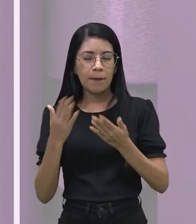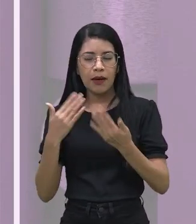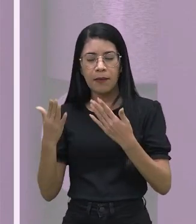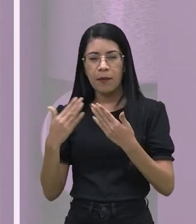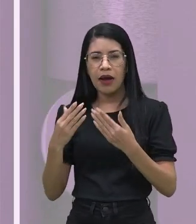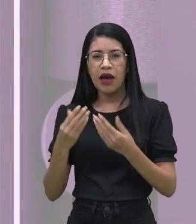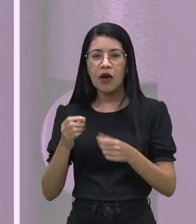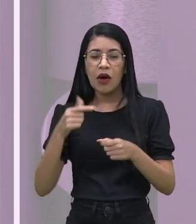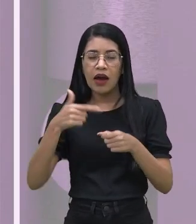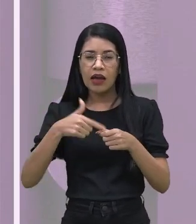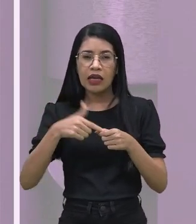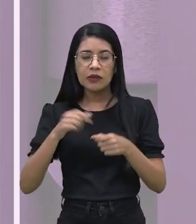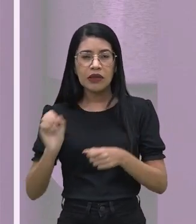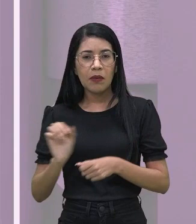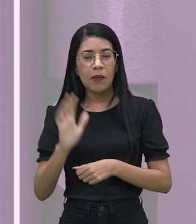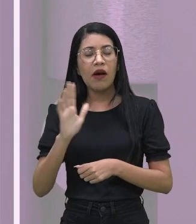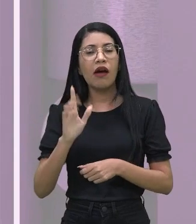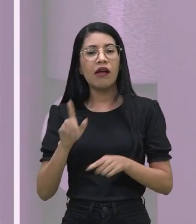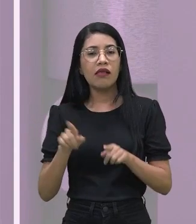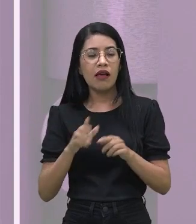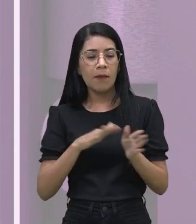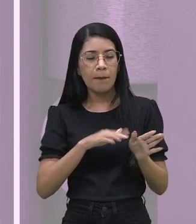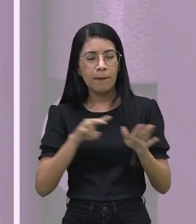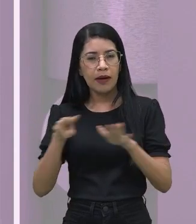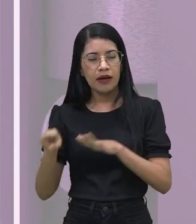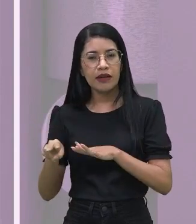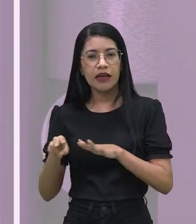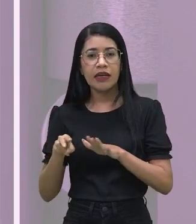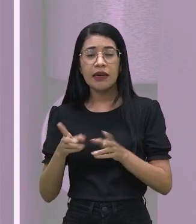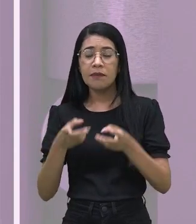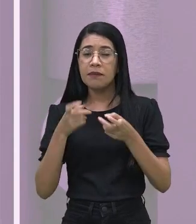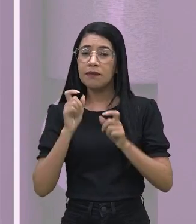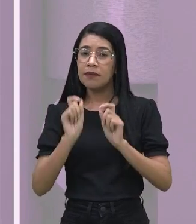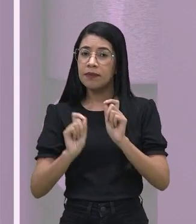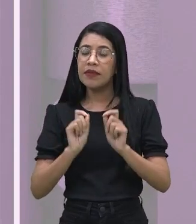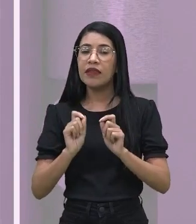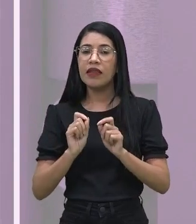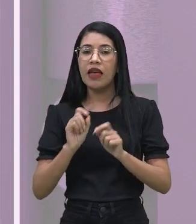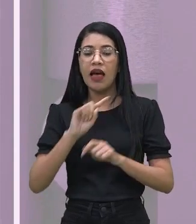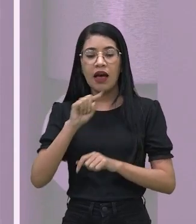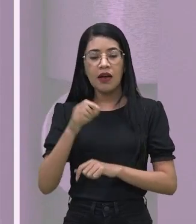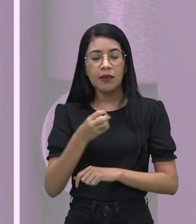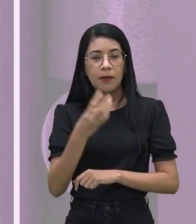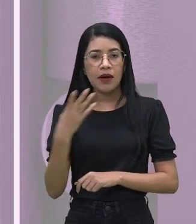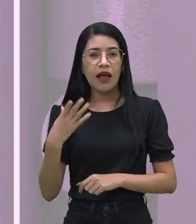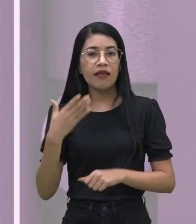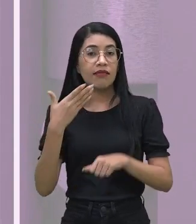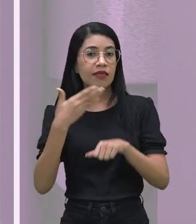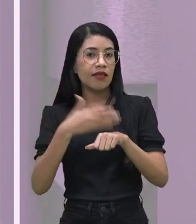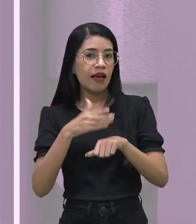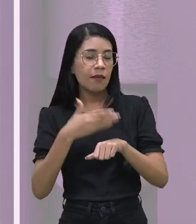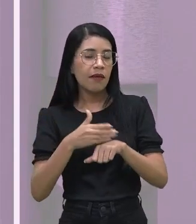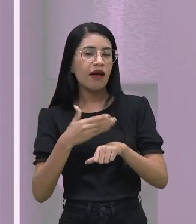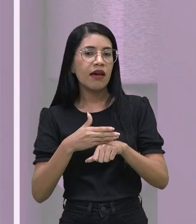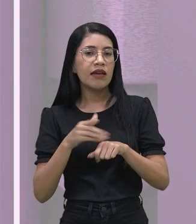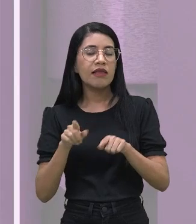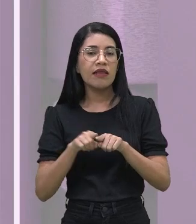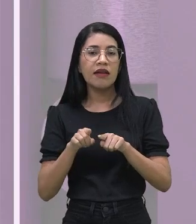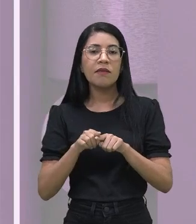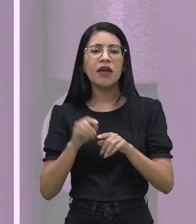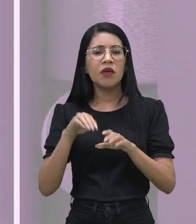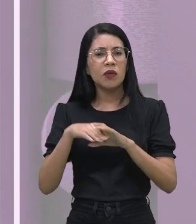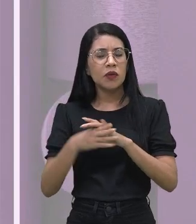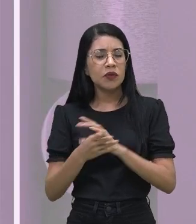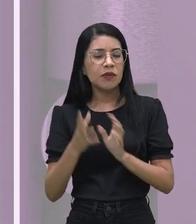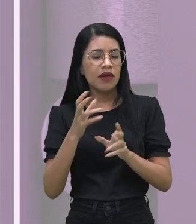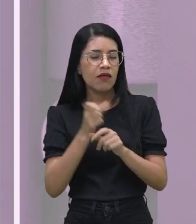o gasto de gasolina durante aí a semana e o que é que a gente percebe? Números decimais na prática e que a gente costuma fazer os